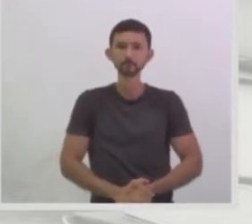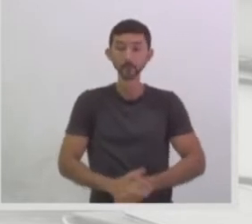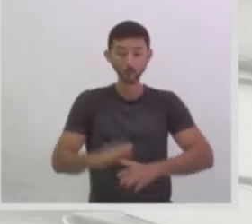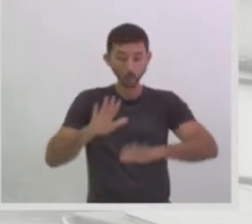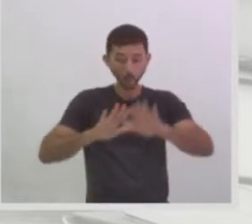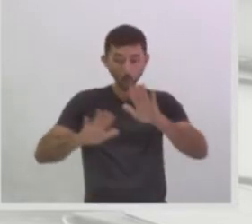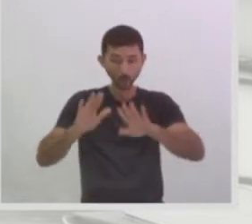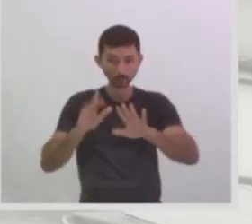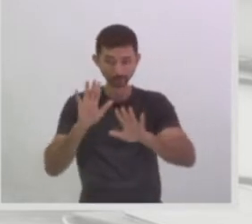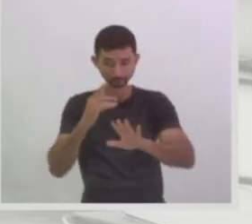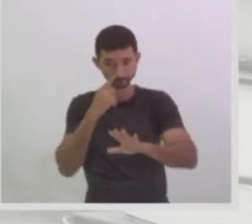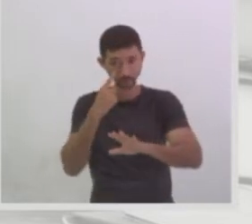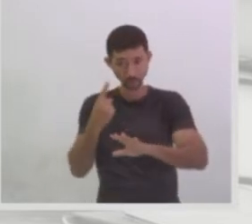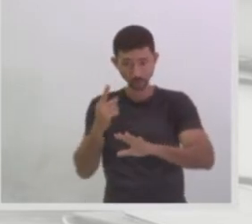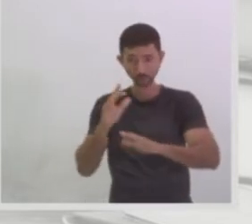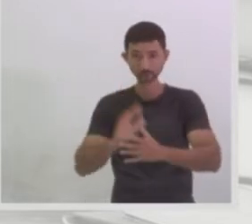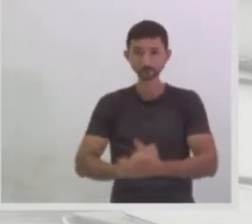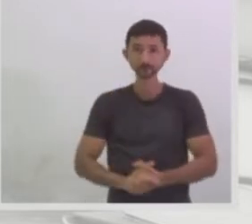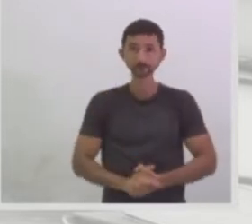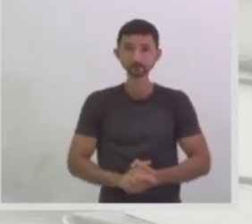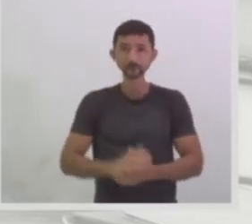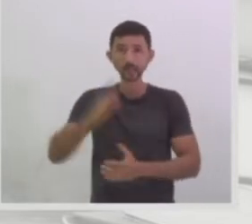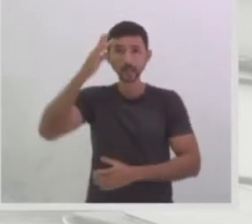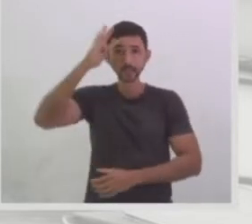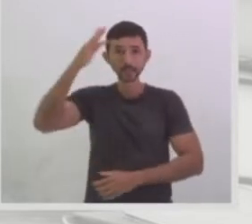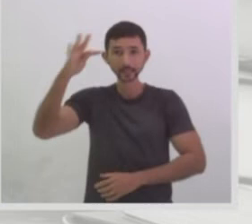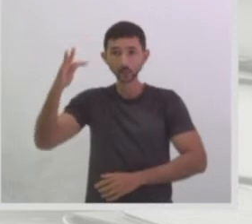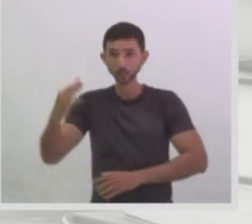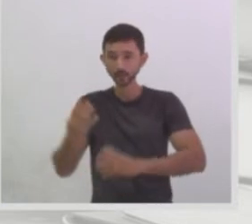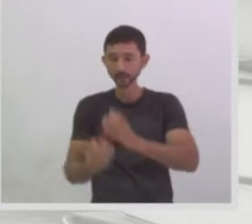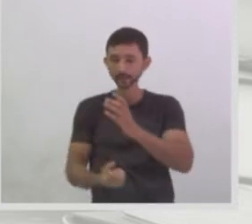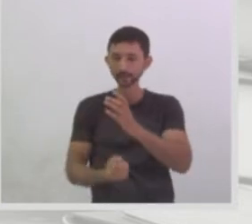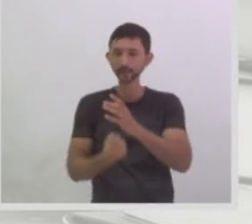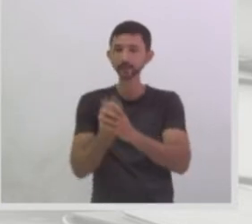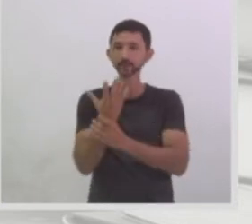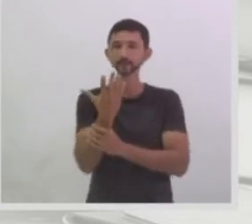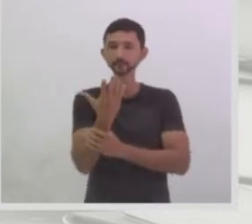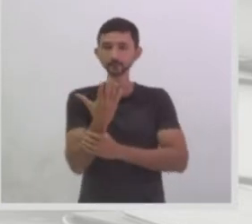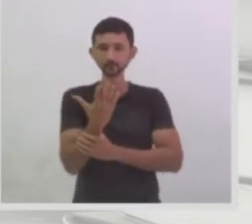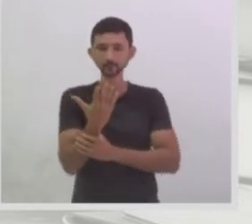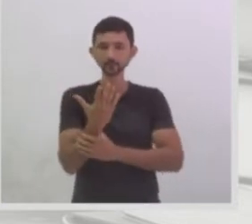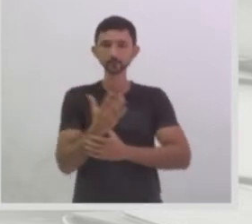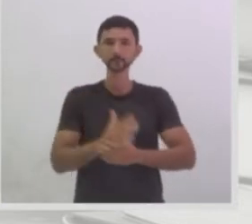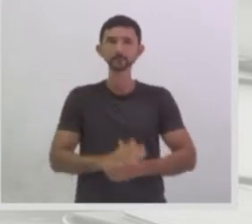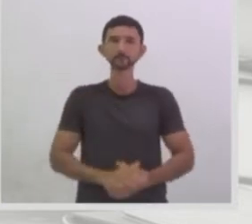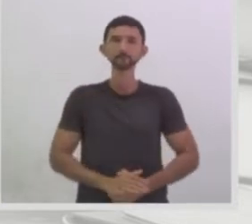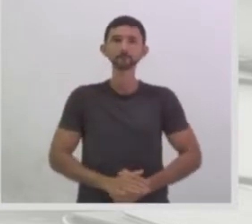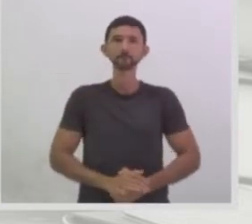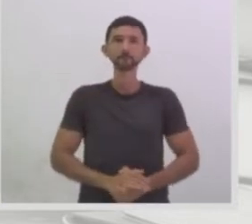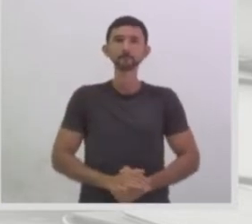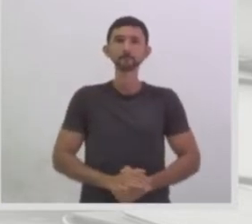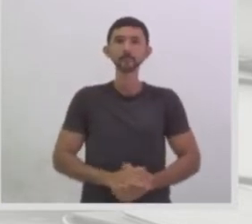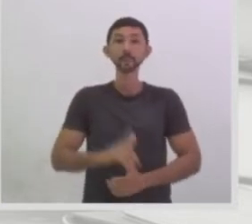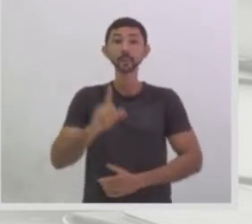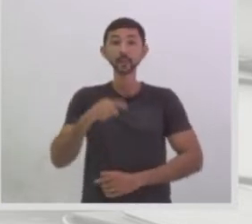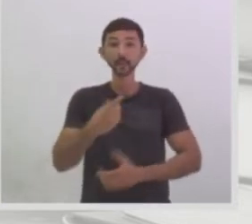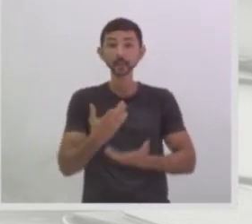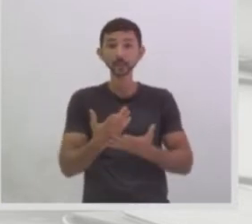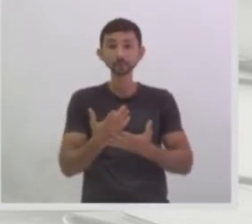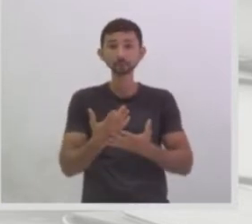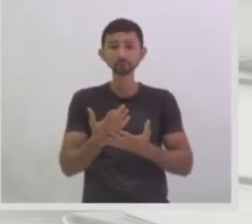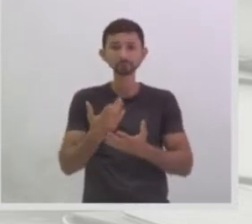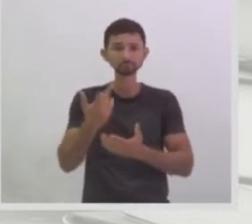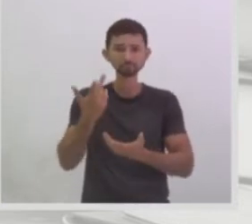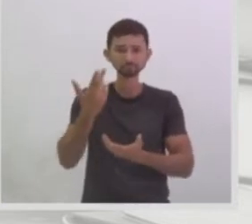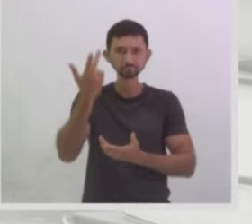isso? Bem, essa teoria, que a gente chama de teoria da criação ou teoria criacionista, ela é a mais comum,